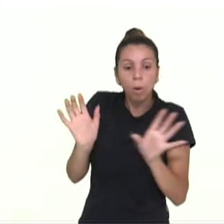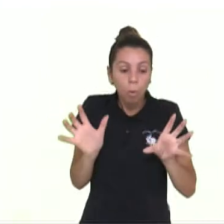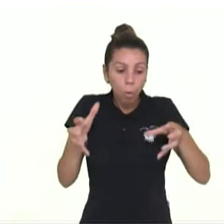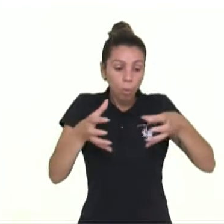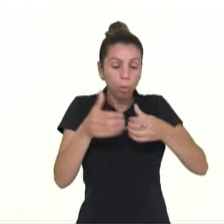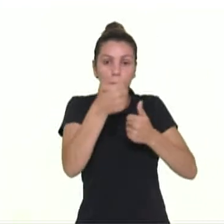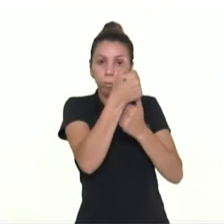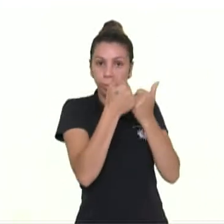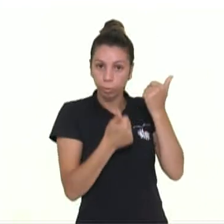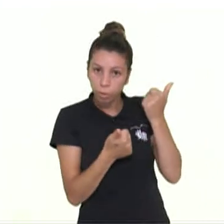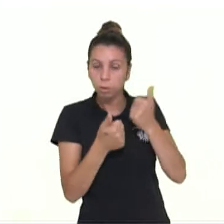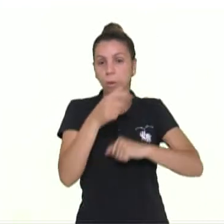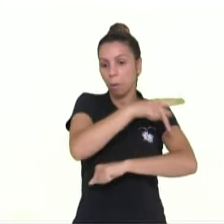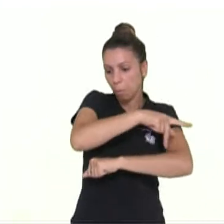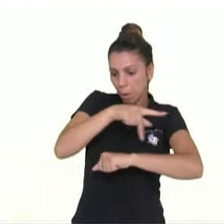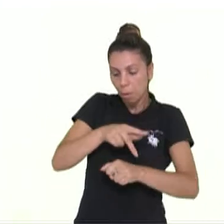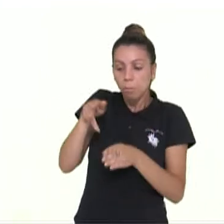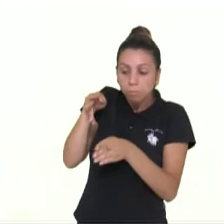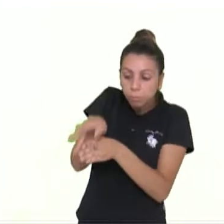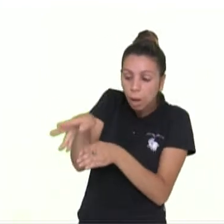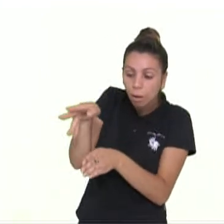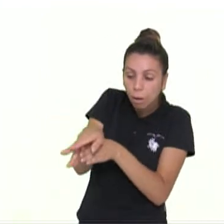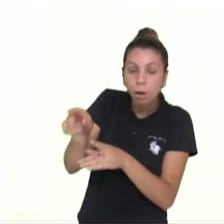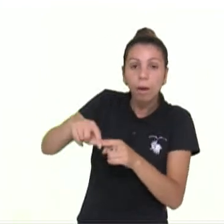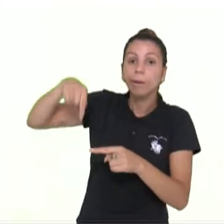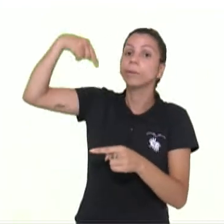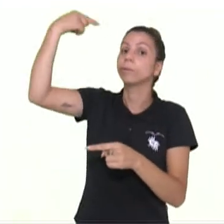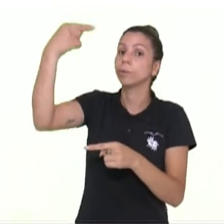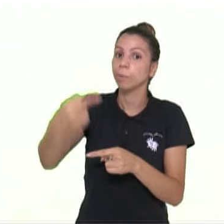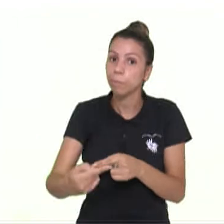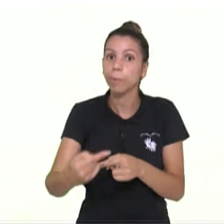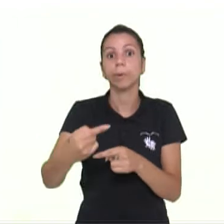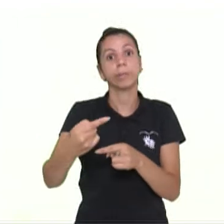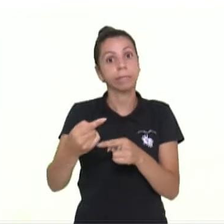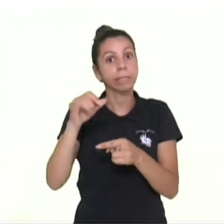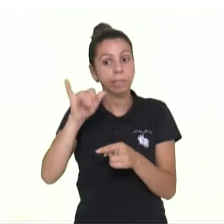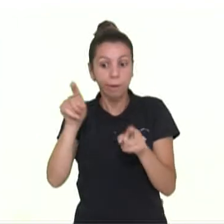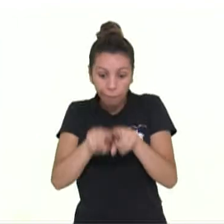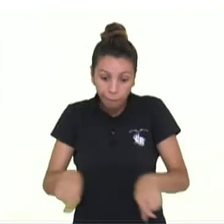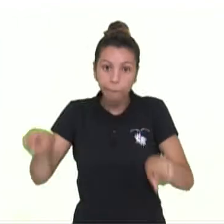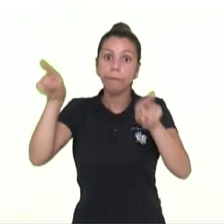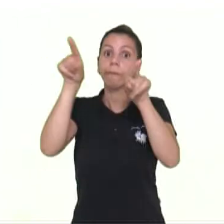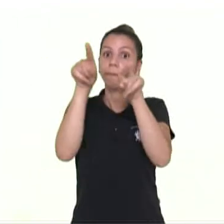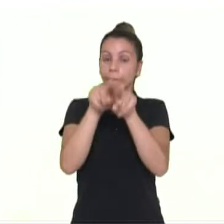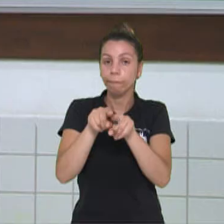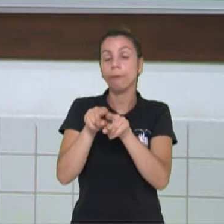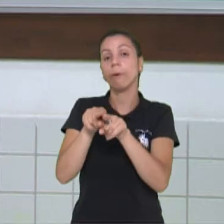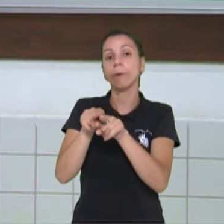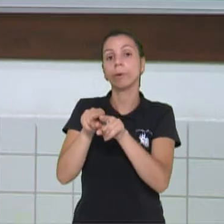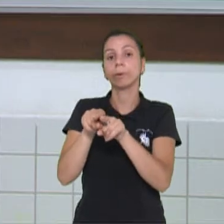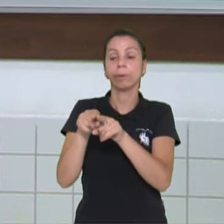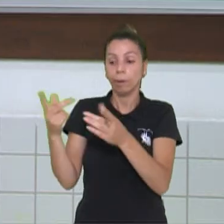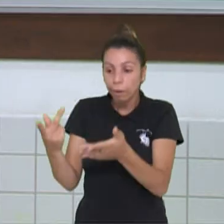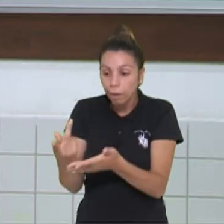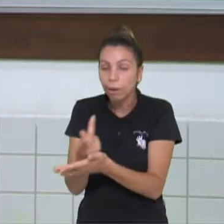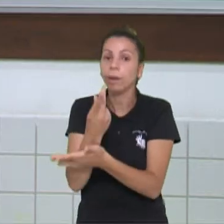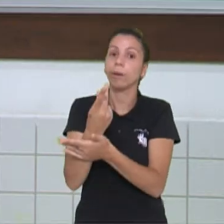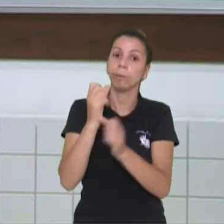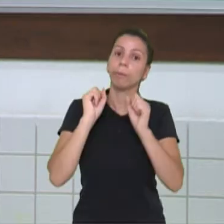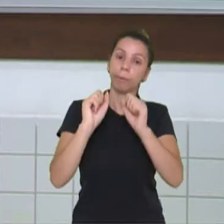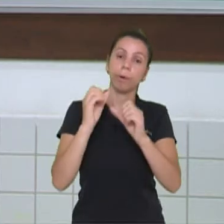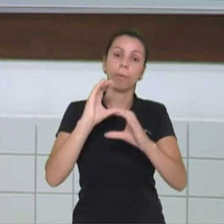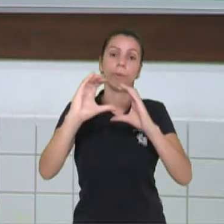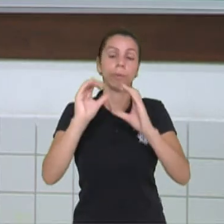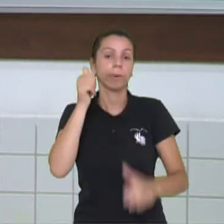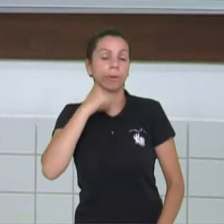pedagógica e direção. Posterior, comunicação aos pais e responsáveis. Às vezes você pode infringir uma regra e não saber que